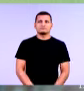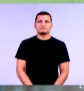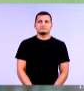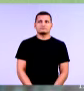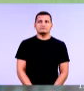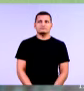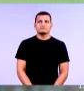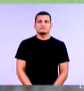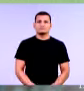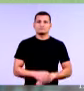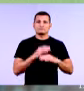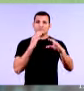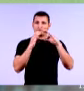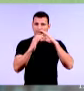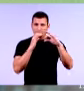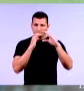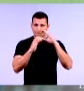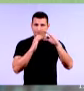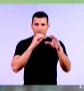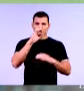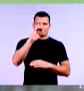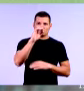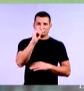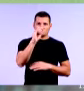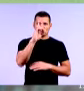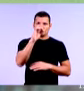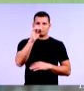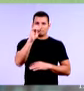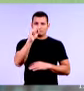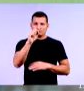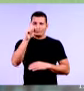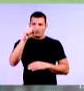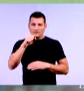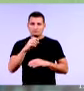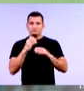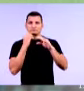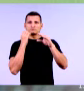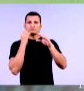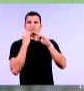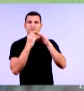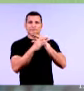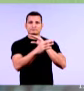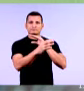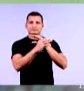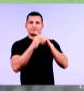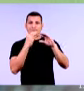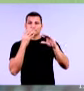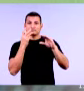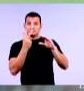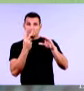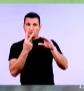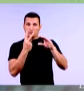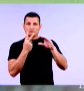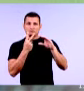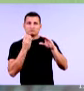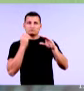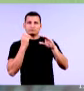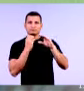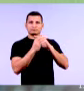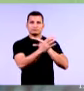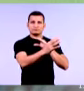é a transferência de dados entre dois dispositivos através de um meio de